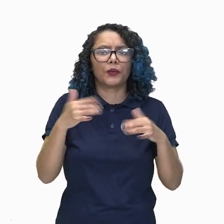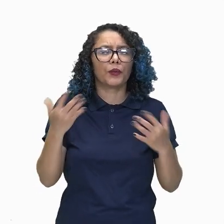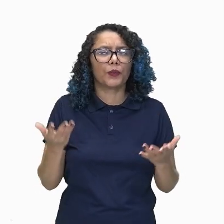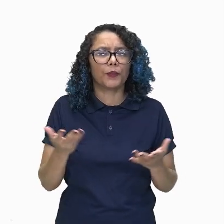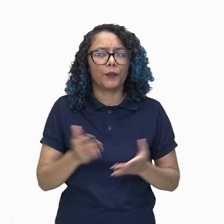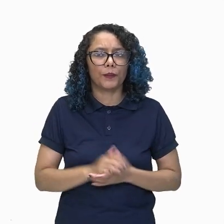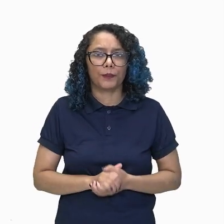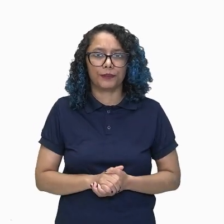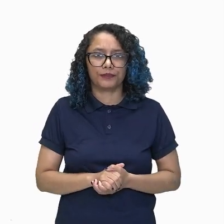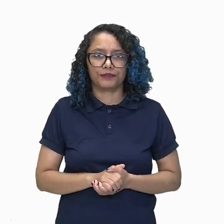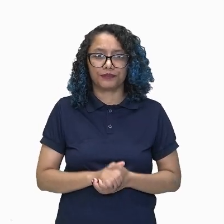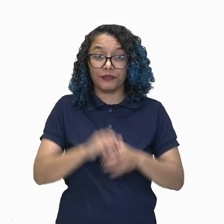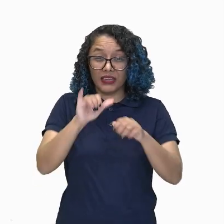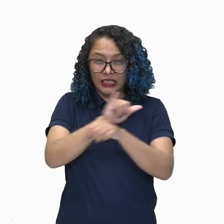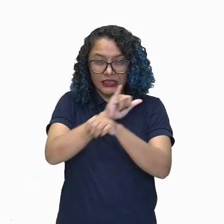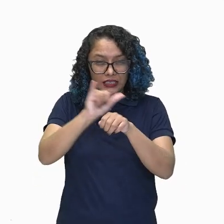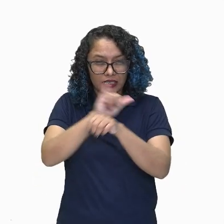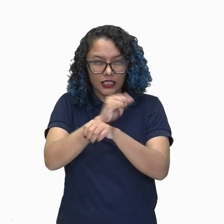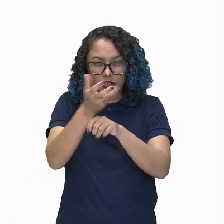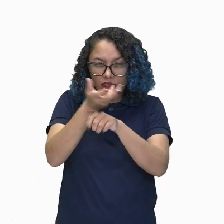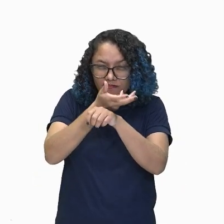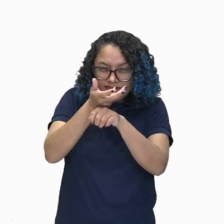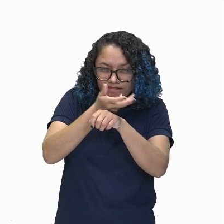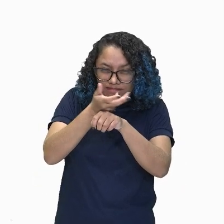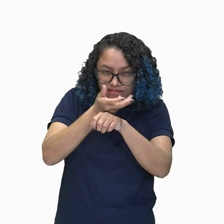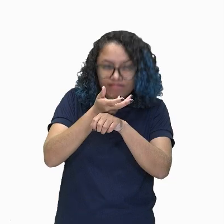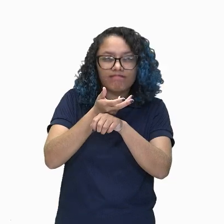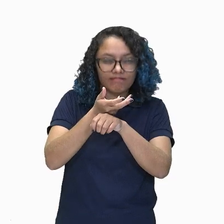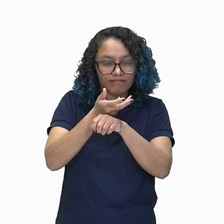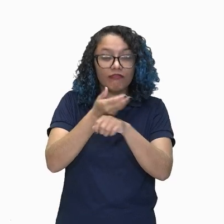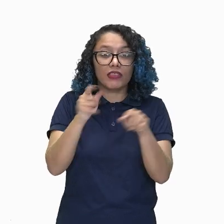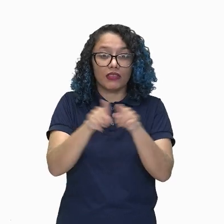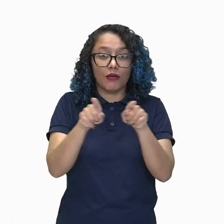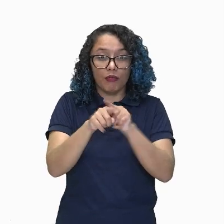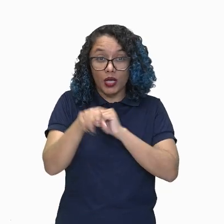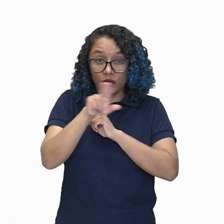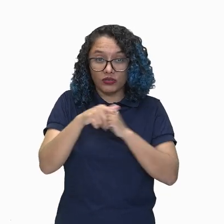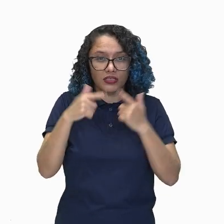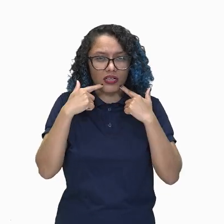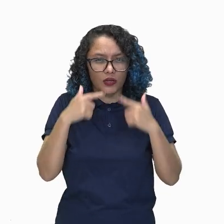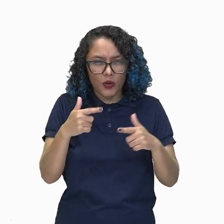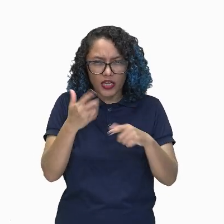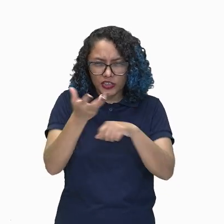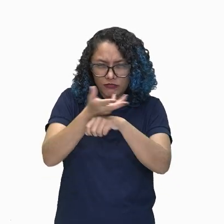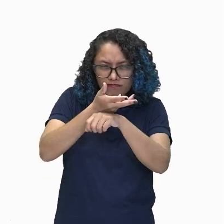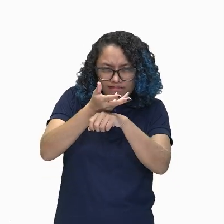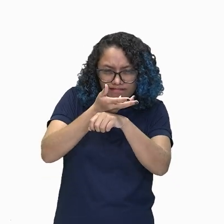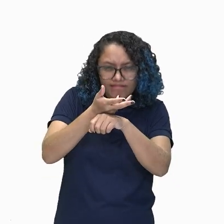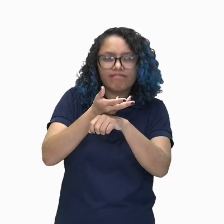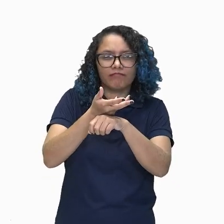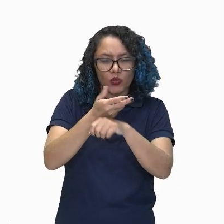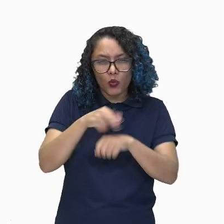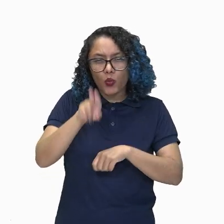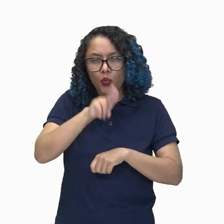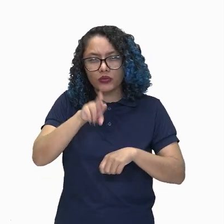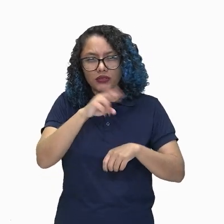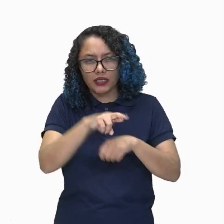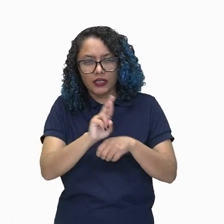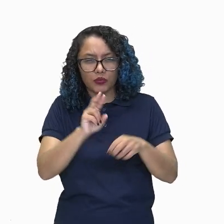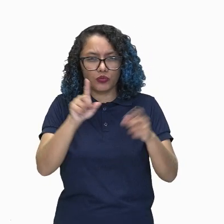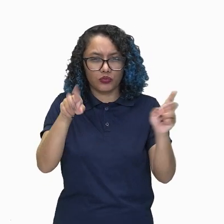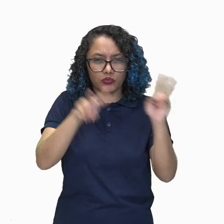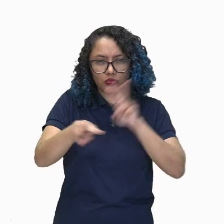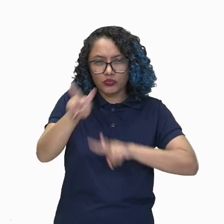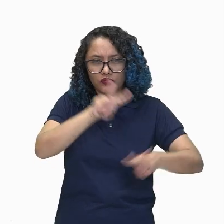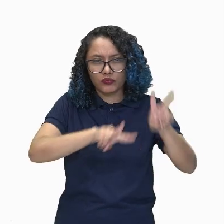estratégias persuasivas. Tem o quê? Uma linguagem apelativa, com recursos visuais e verbais, ou